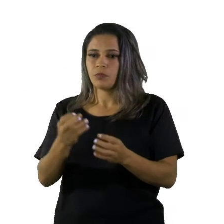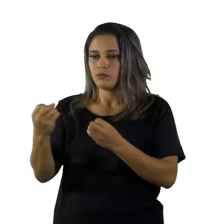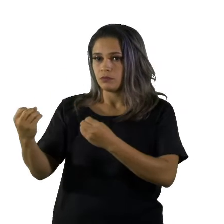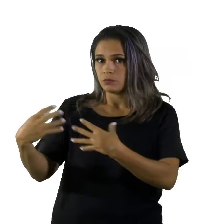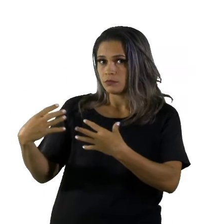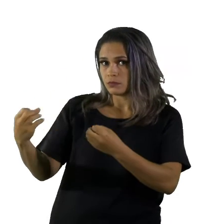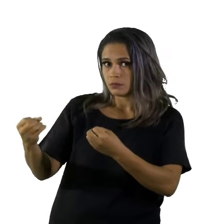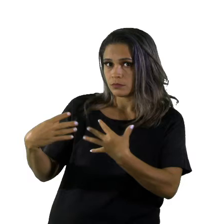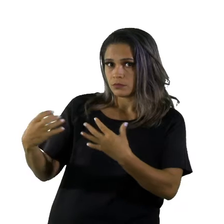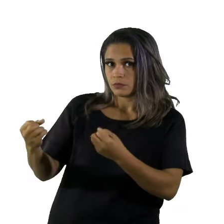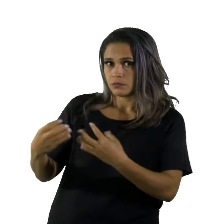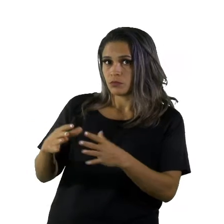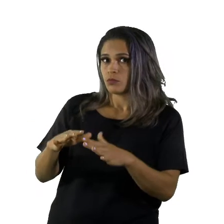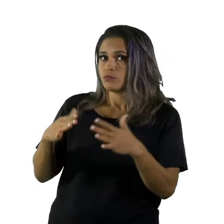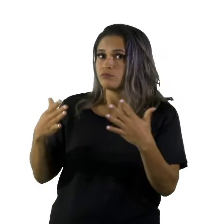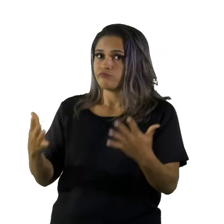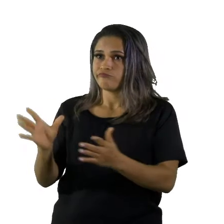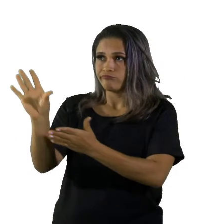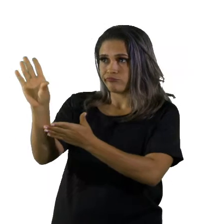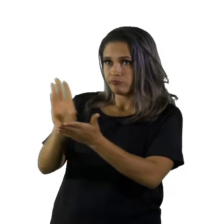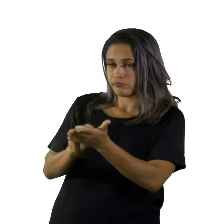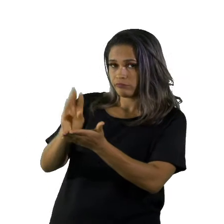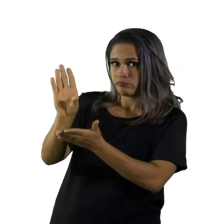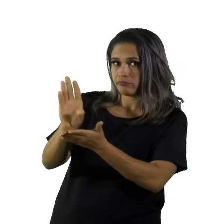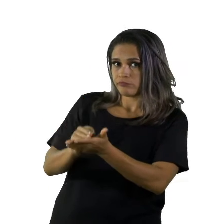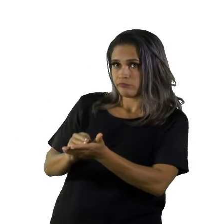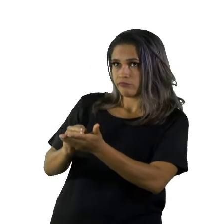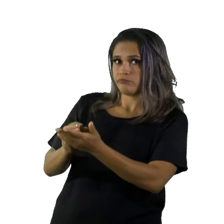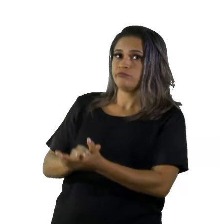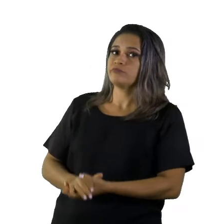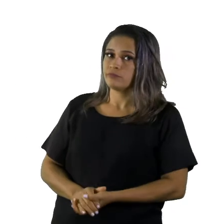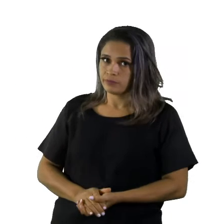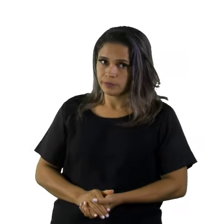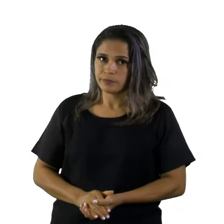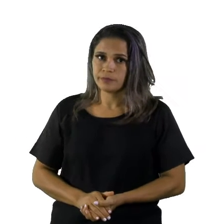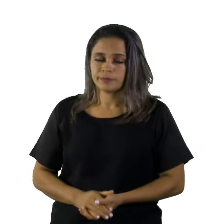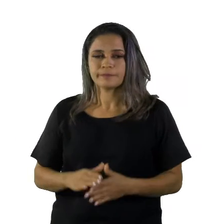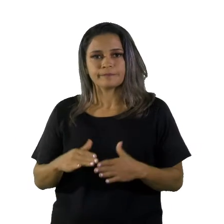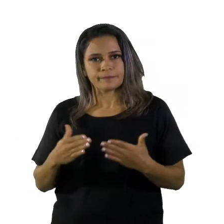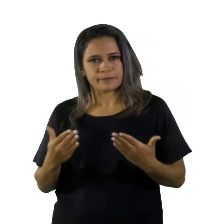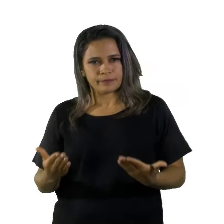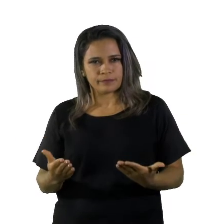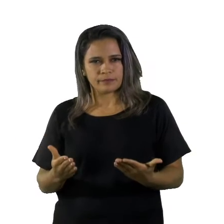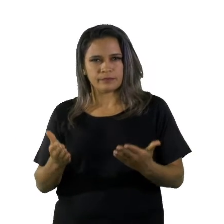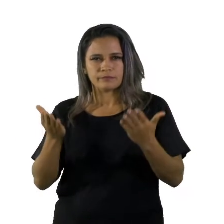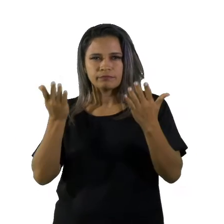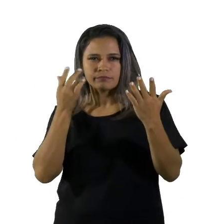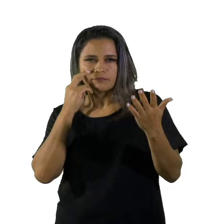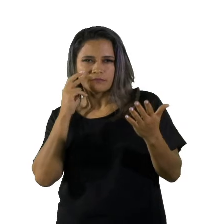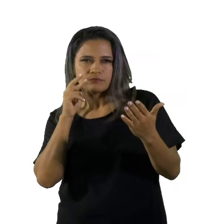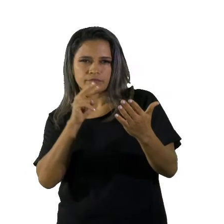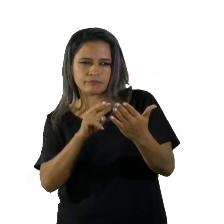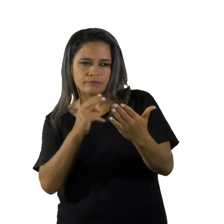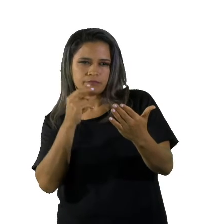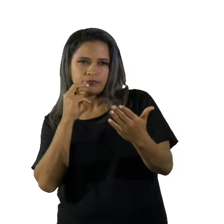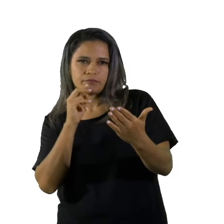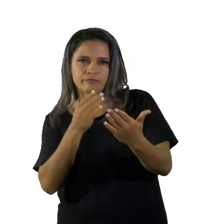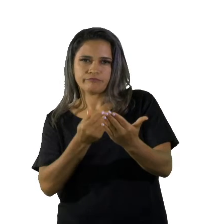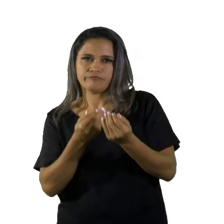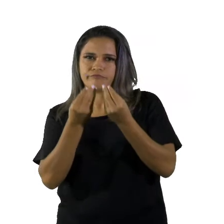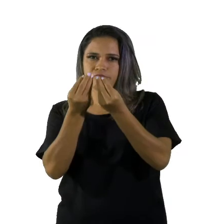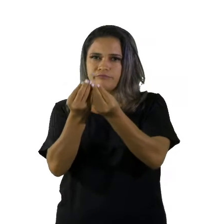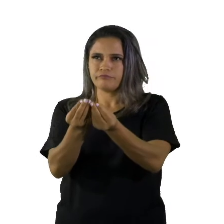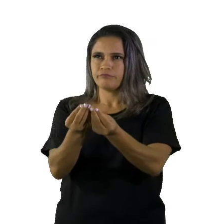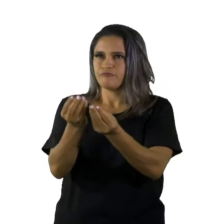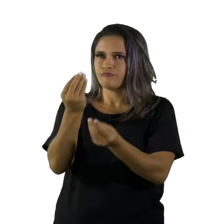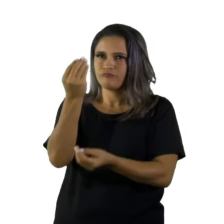ou seja, está copiando um modelo. Entretanto, a forma como ela passa por aquele episódio, o meio em que